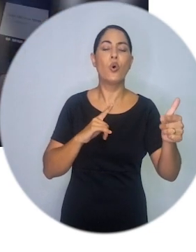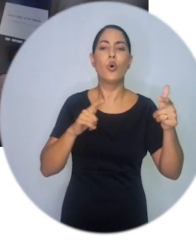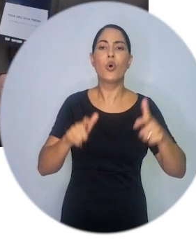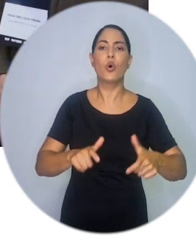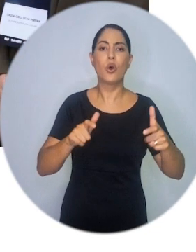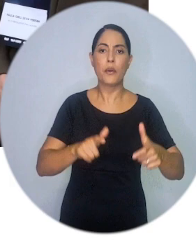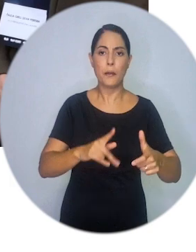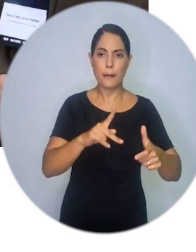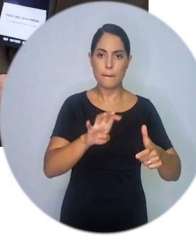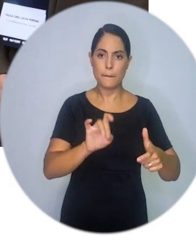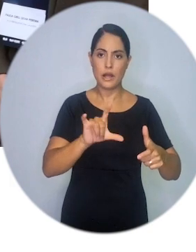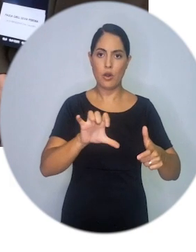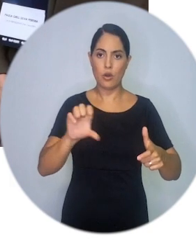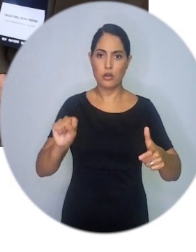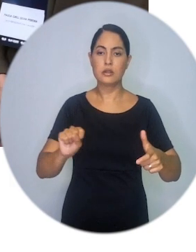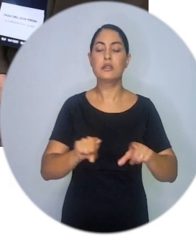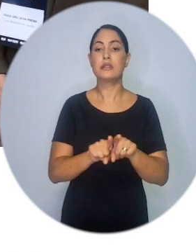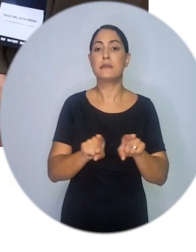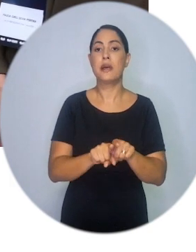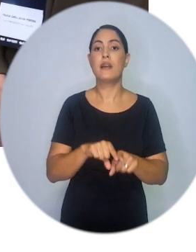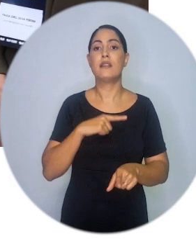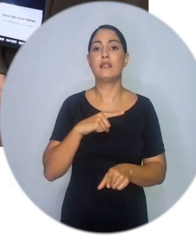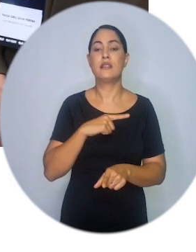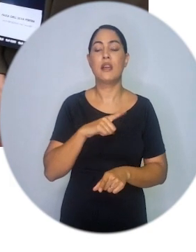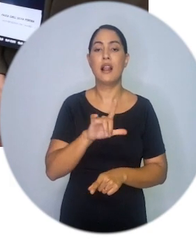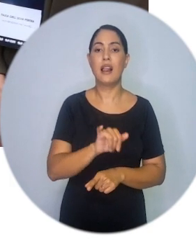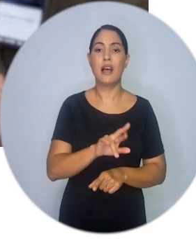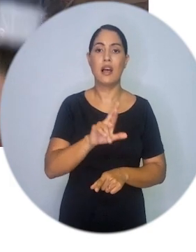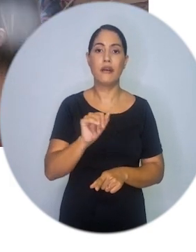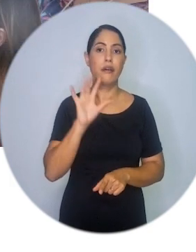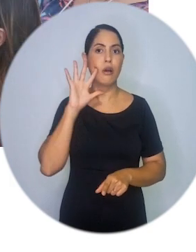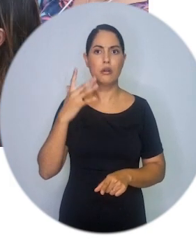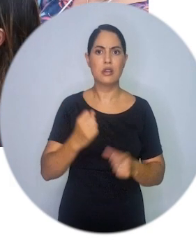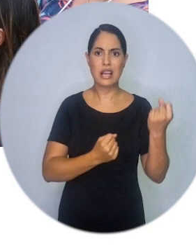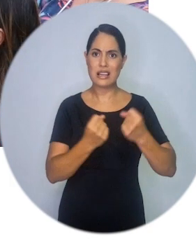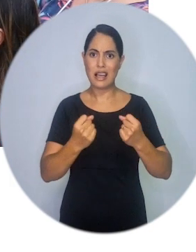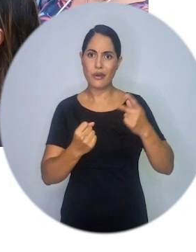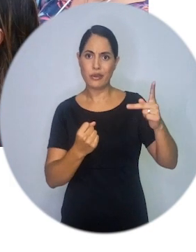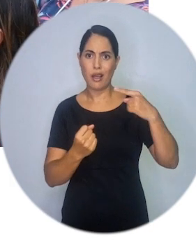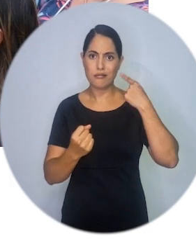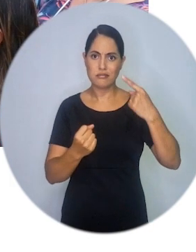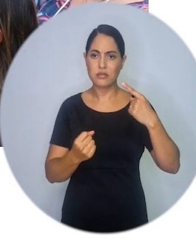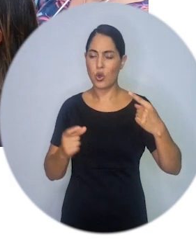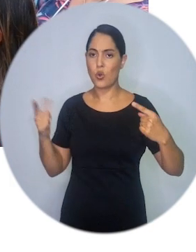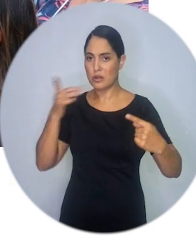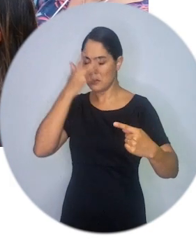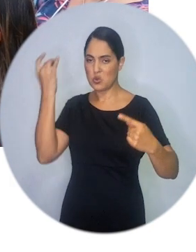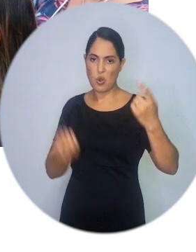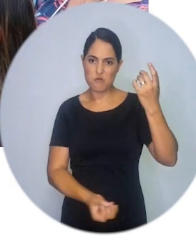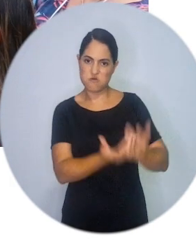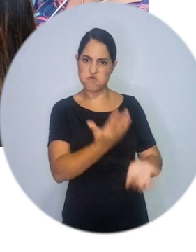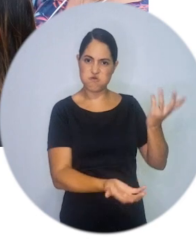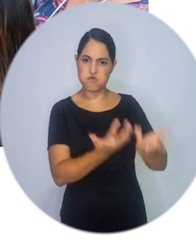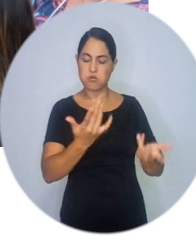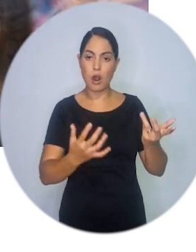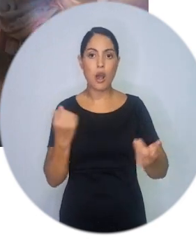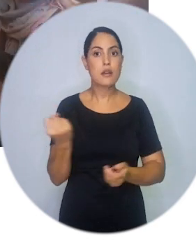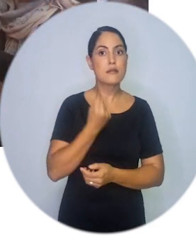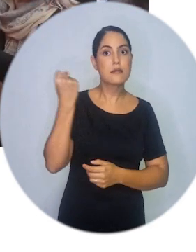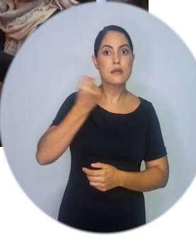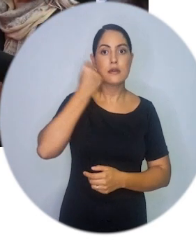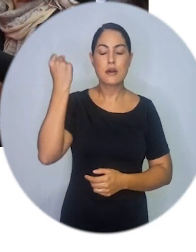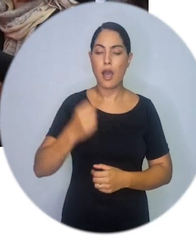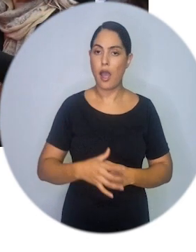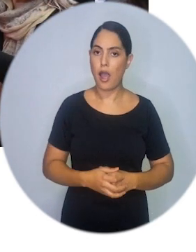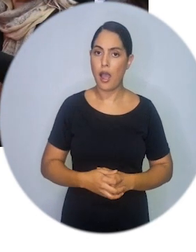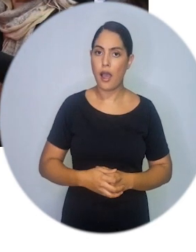Pelotas, onde a advogada Laura Cardoso teve o seu carro incendiado. Foi uma ação